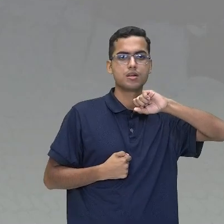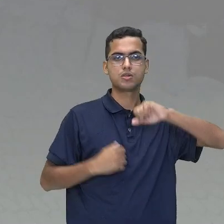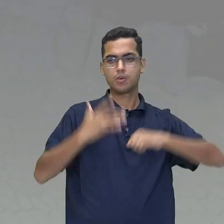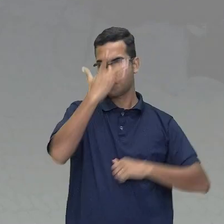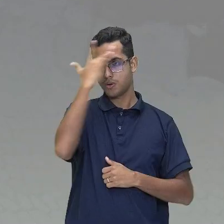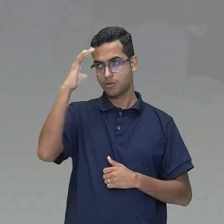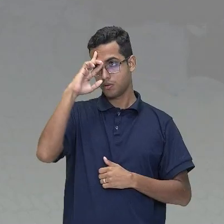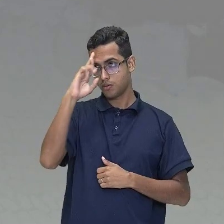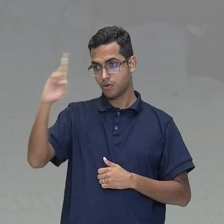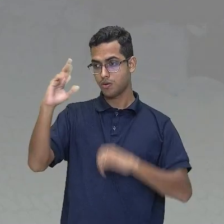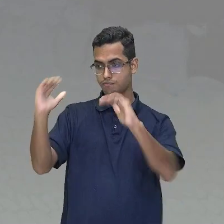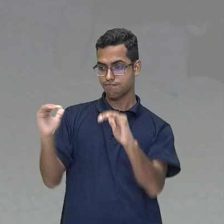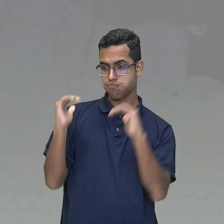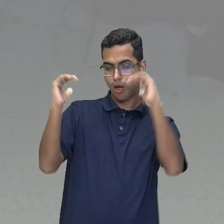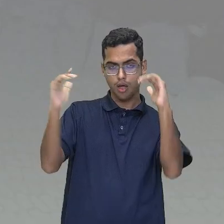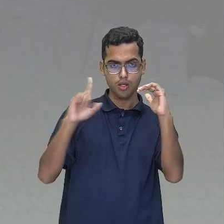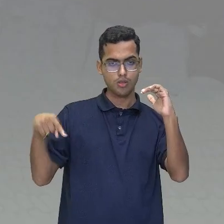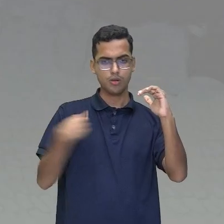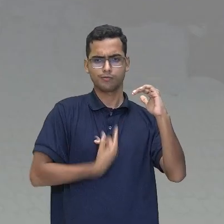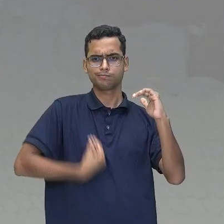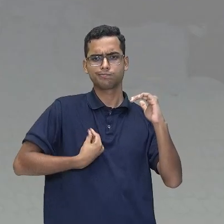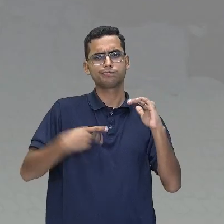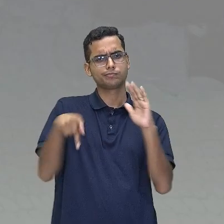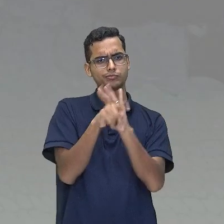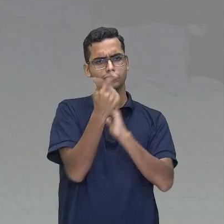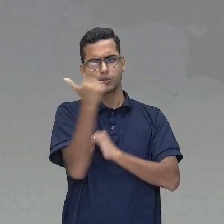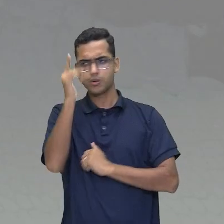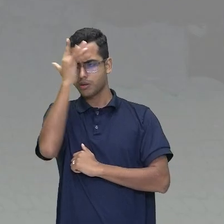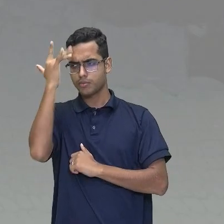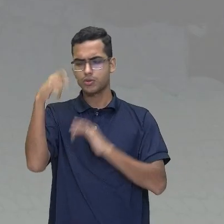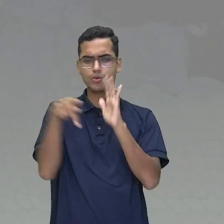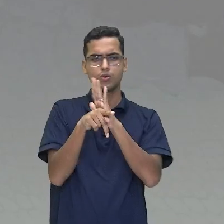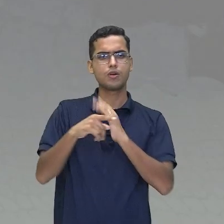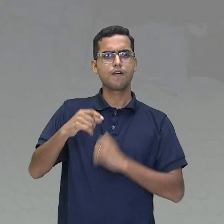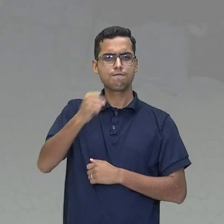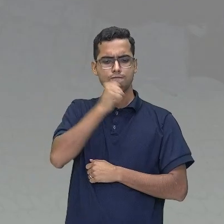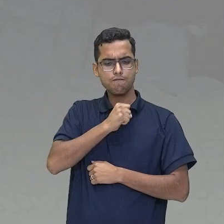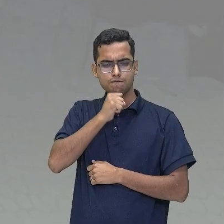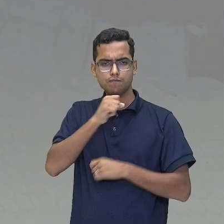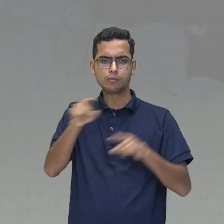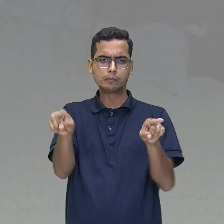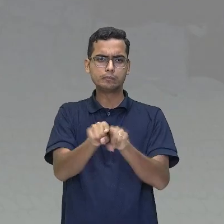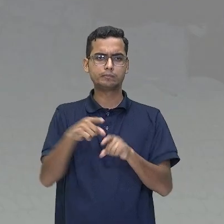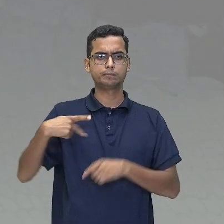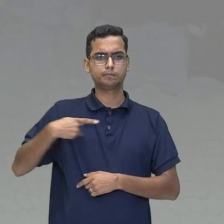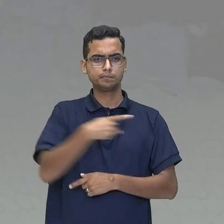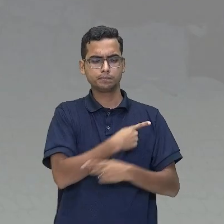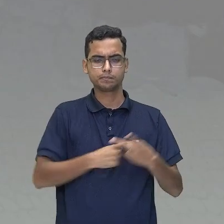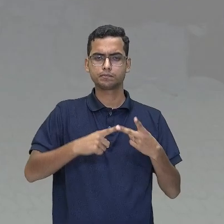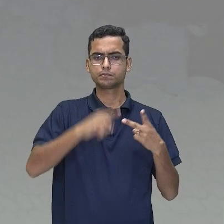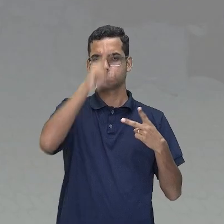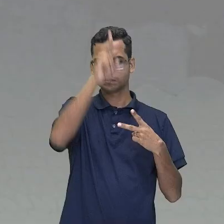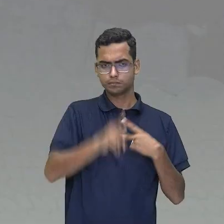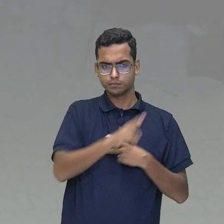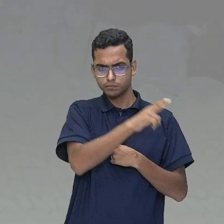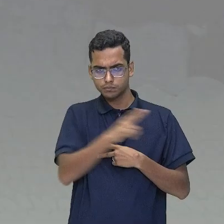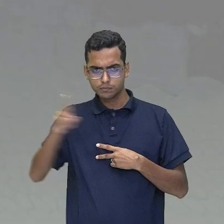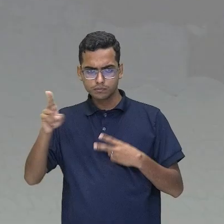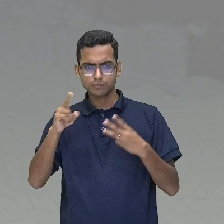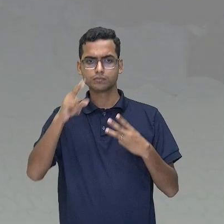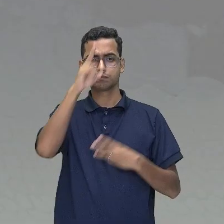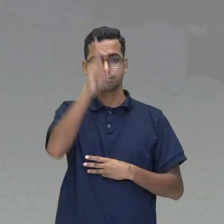outras autoridades, outras pessoas mais velhas que têm autoridade sobre nós. O pastor, o padre, o bispo, o apóstolo,